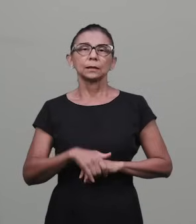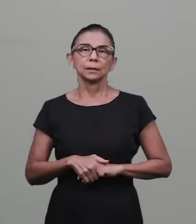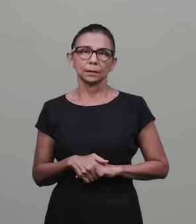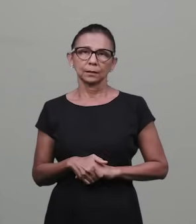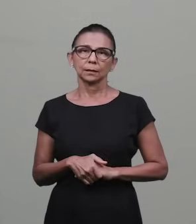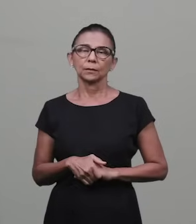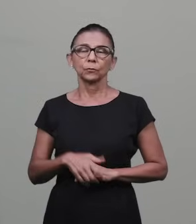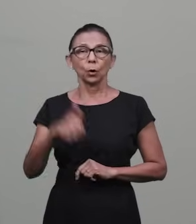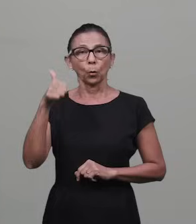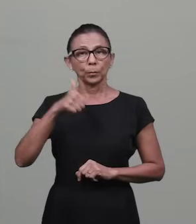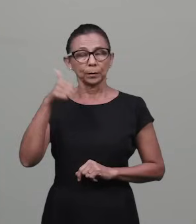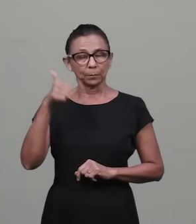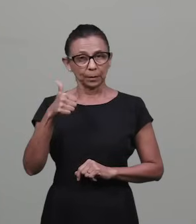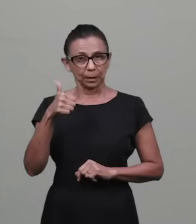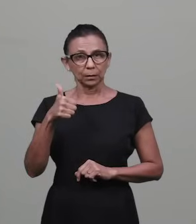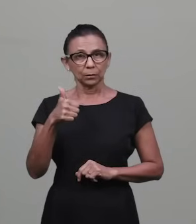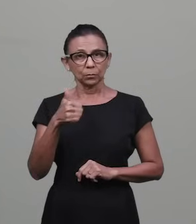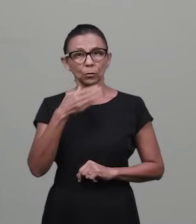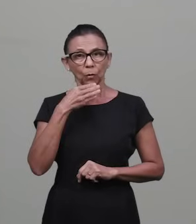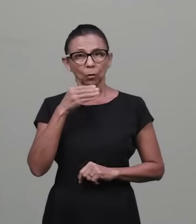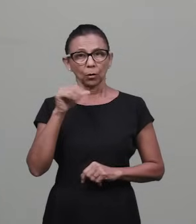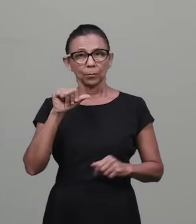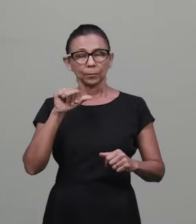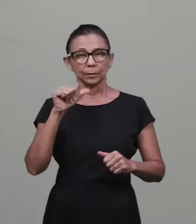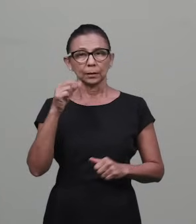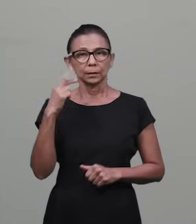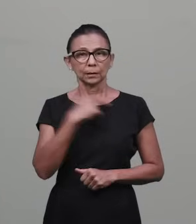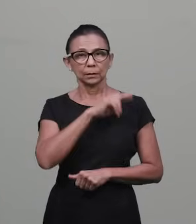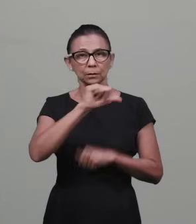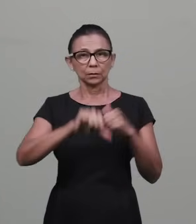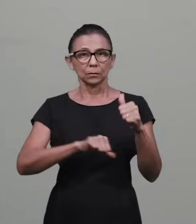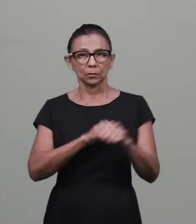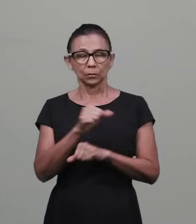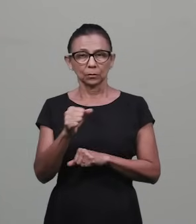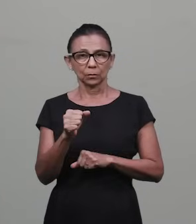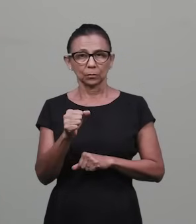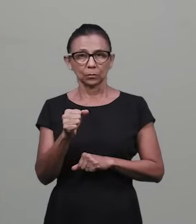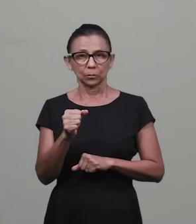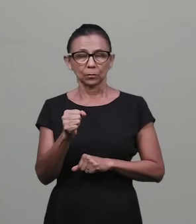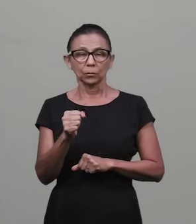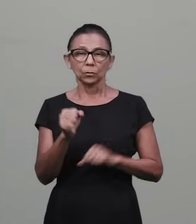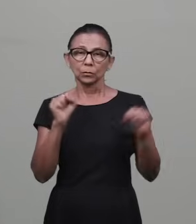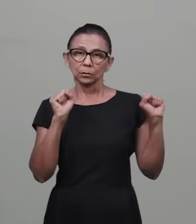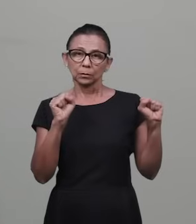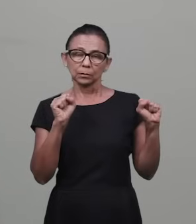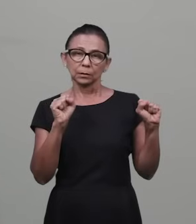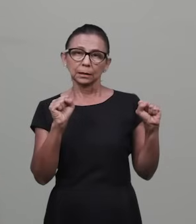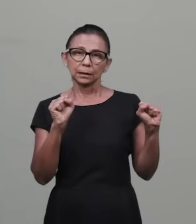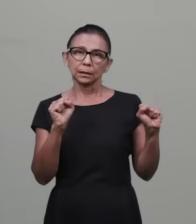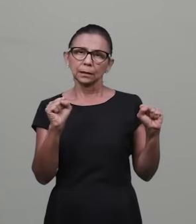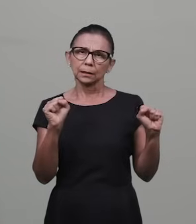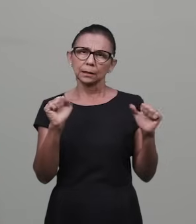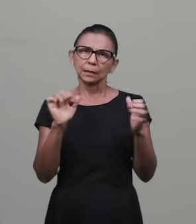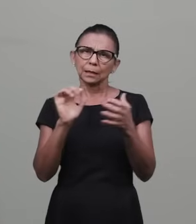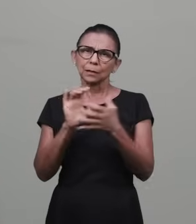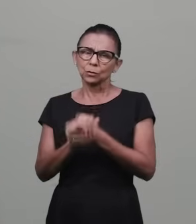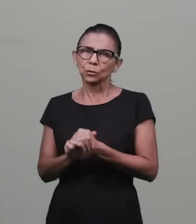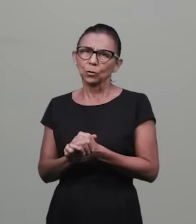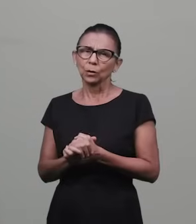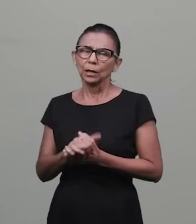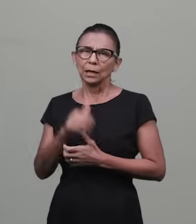Calvino, Zwinglio muito. Como? Muitas vezes ele foi ameaçado de morte, ela livrava ele de muitas situações, tentativa de matá-lo.